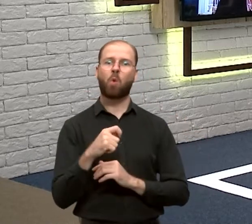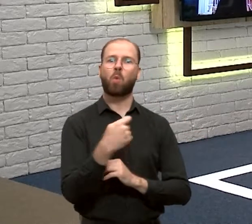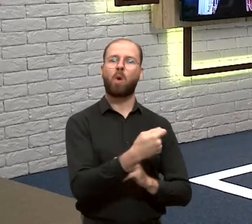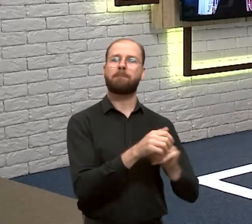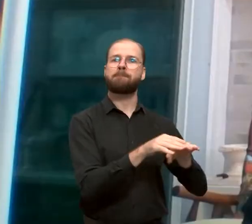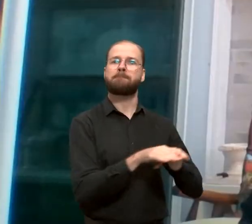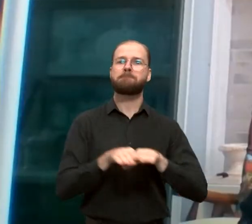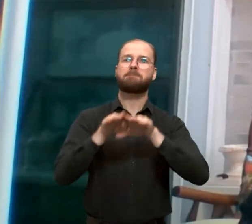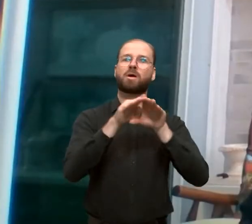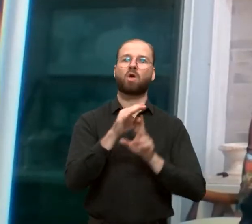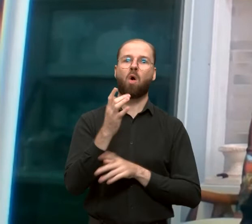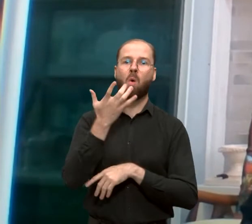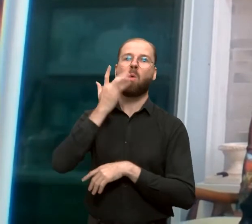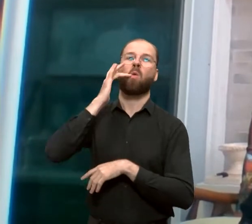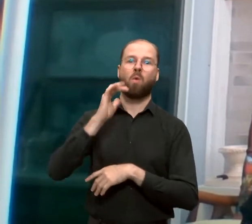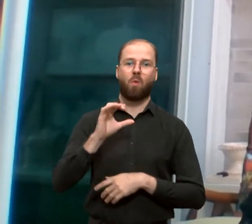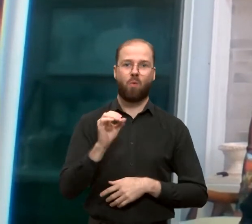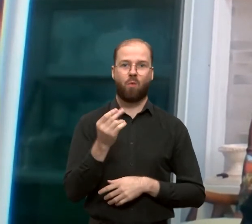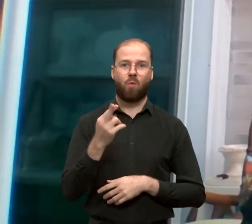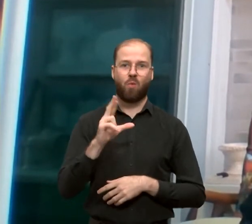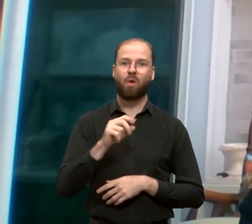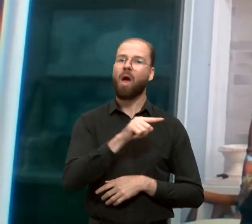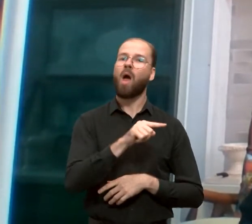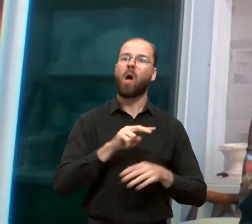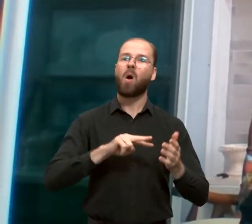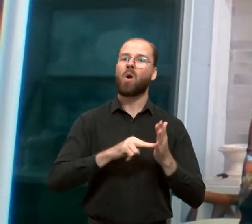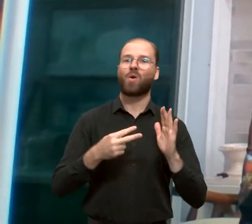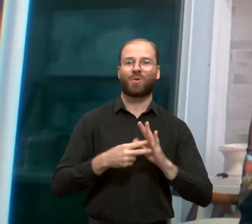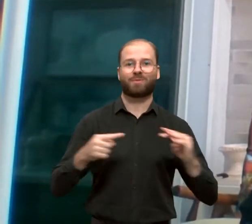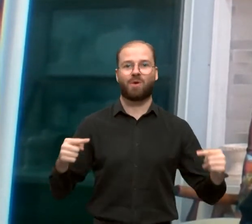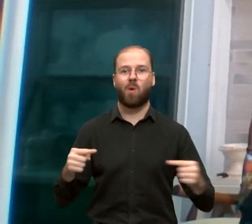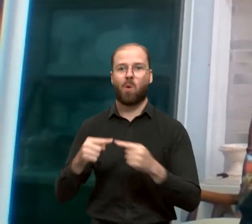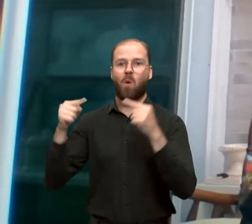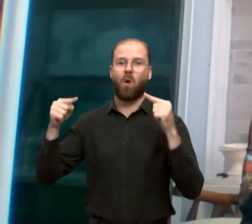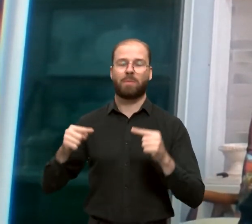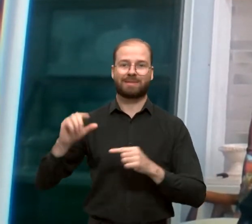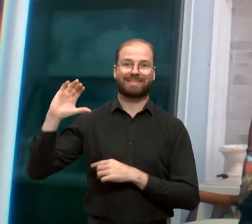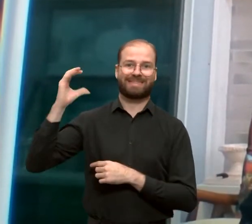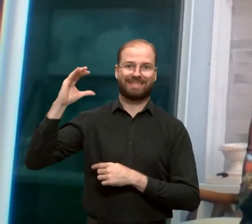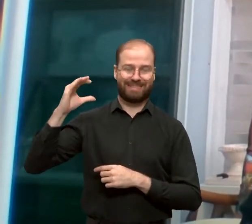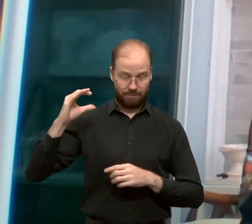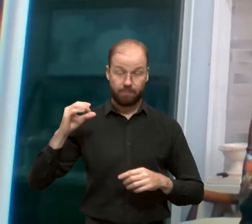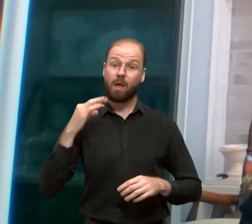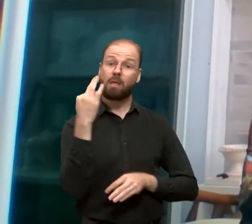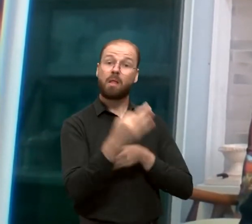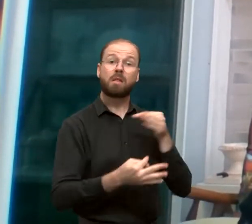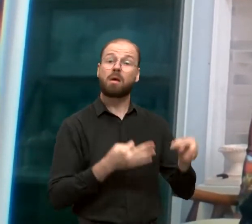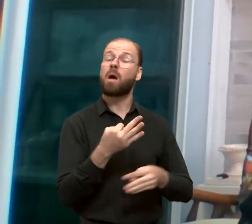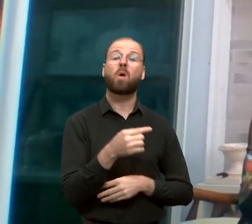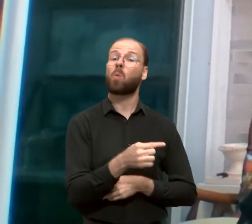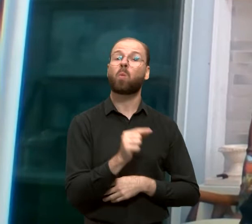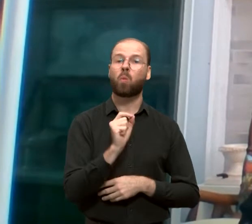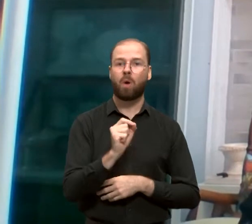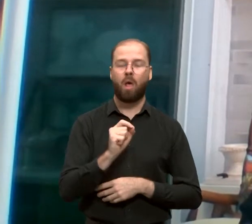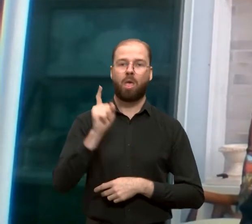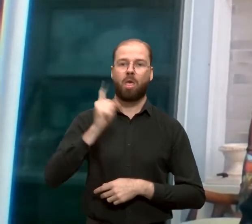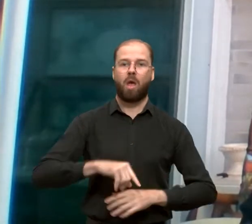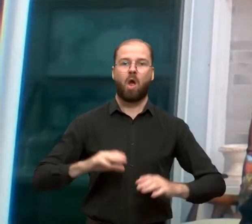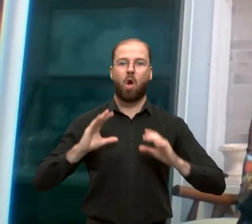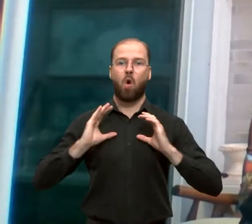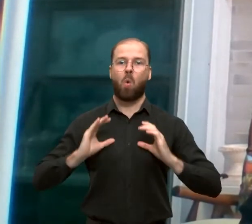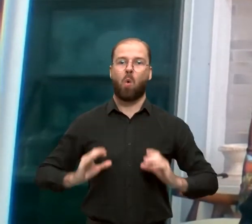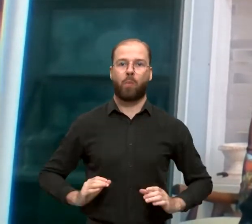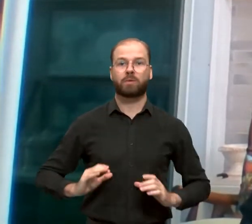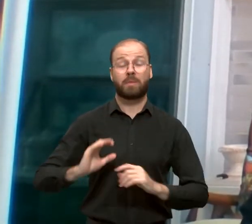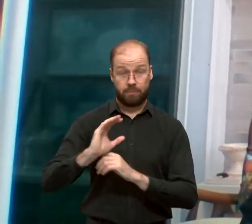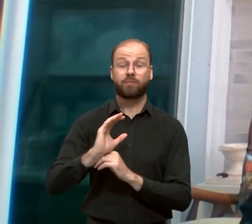o tratamento com mais evidência científica, né? Para tratar a insônia, ele se baseia no tratamento comportamental para insônia e